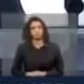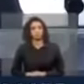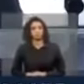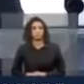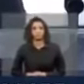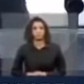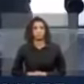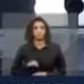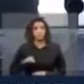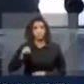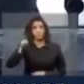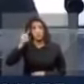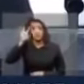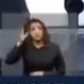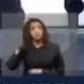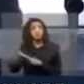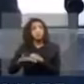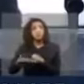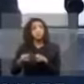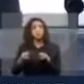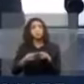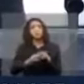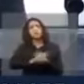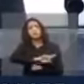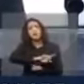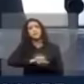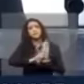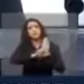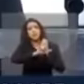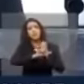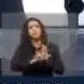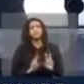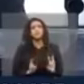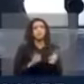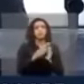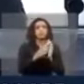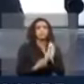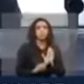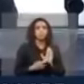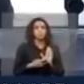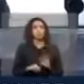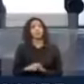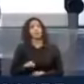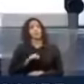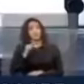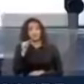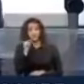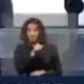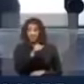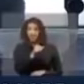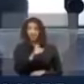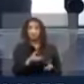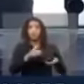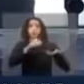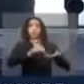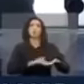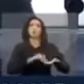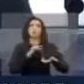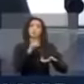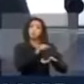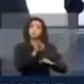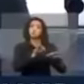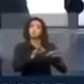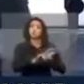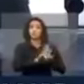destas decisões, que abrangem leis e valores, cabe aos membros do Congresso Nacional, que em nosso modelo